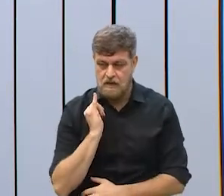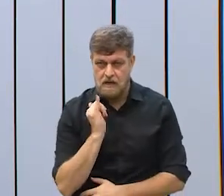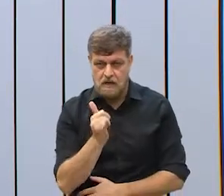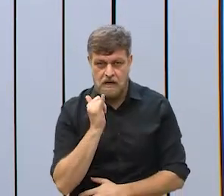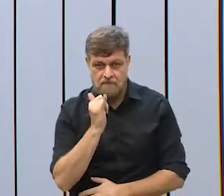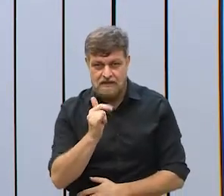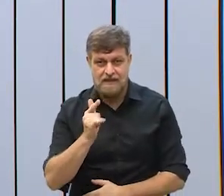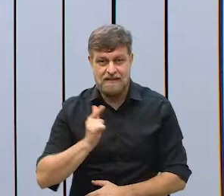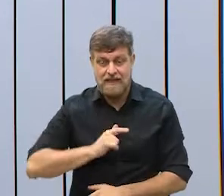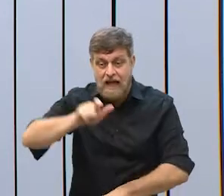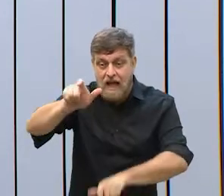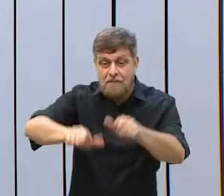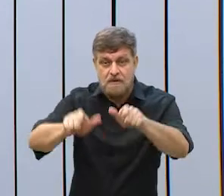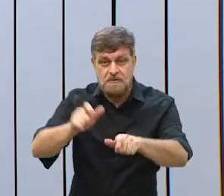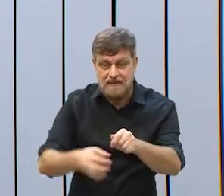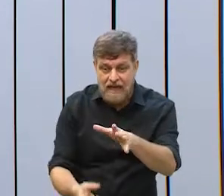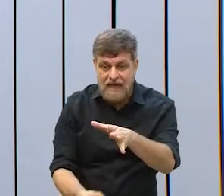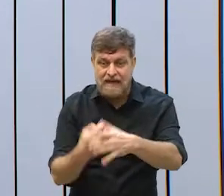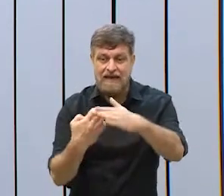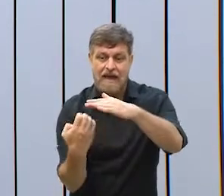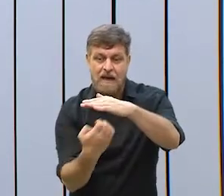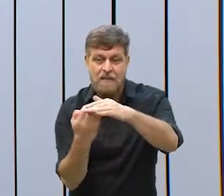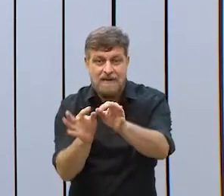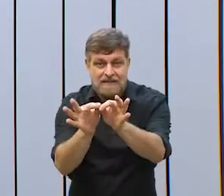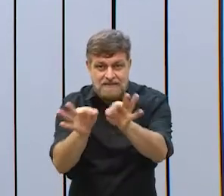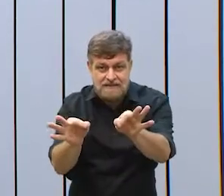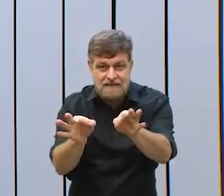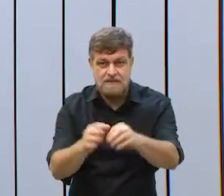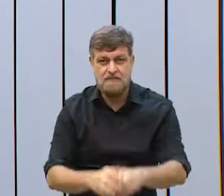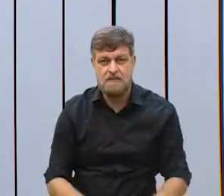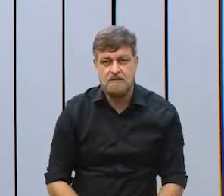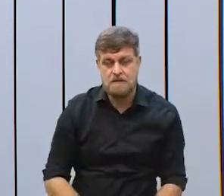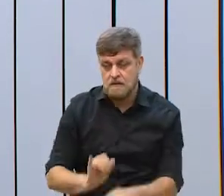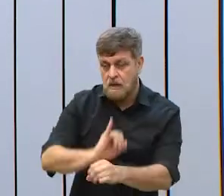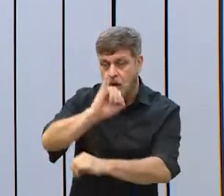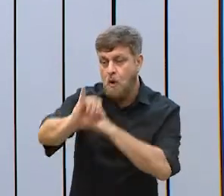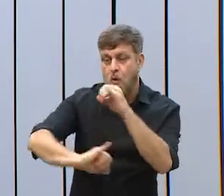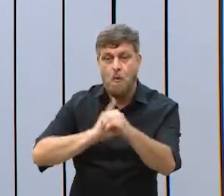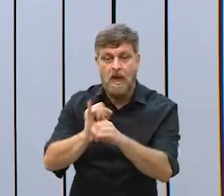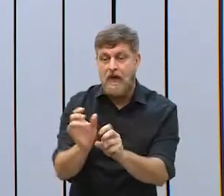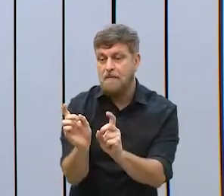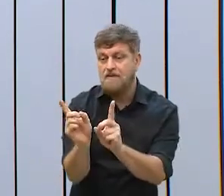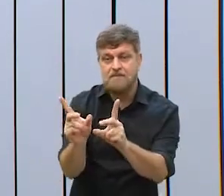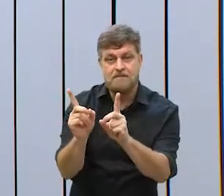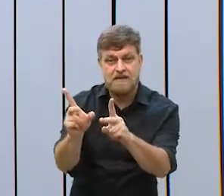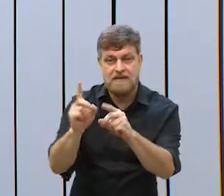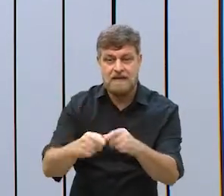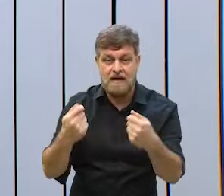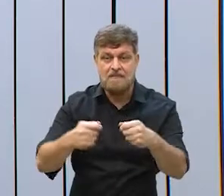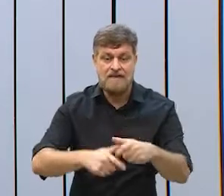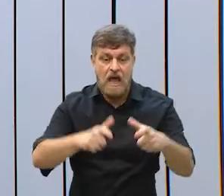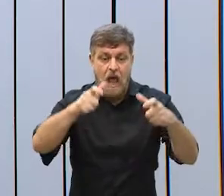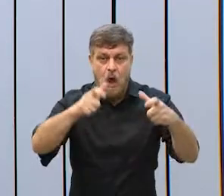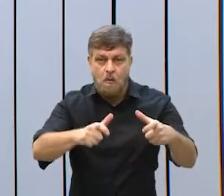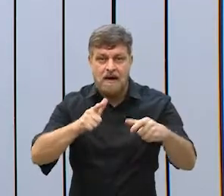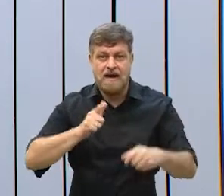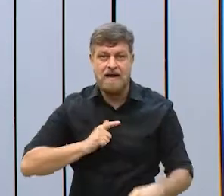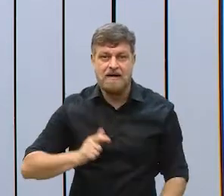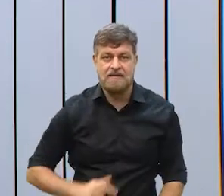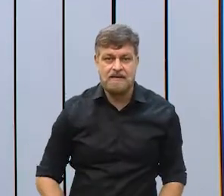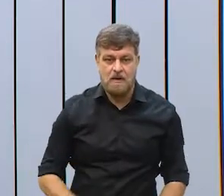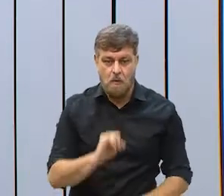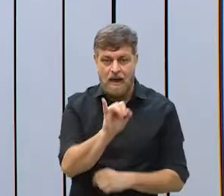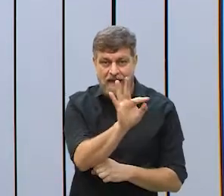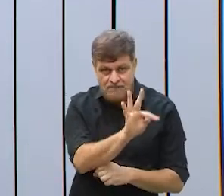inovar. Muita gente quer abrir seu próprio negócio lá do Campo Grande, web. Quer vender online, não precisa fisicamente. Quer pôr no iFood.